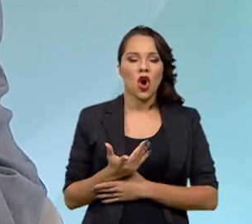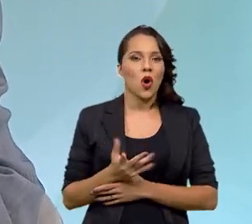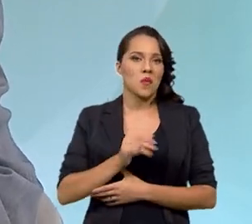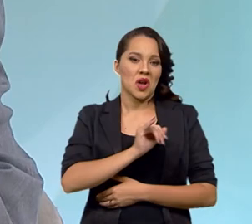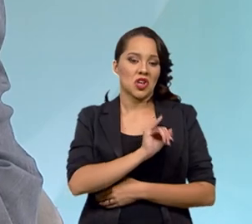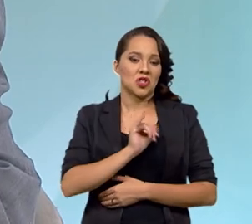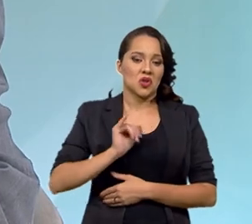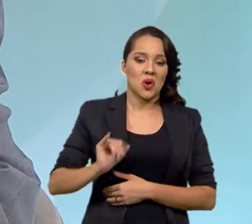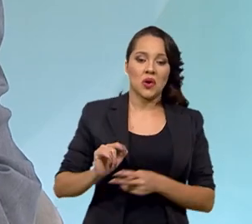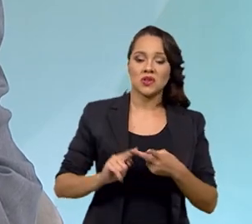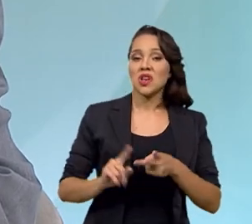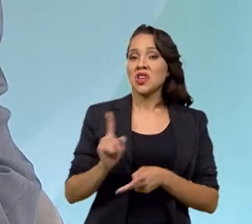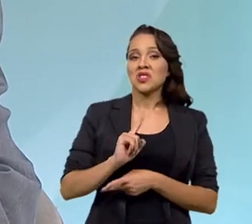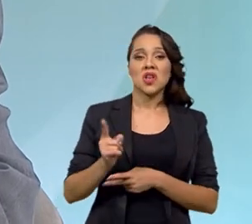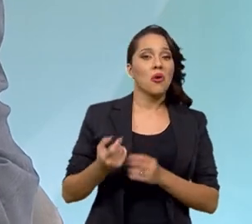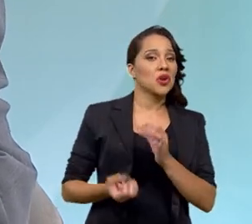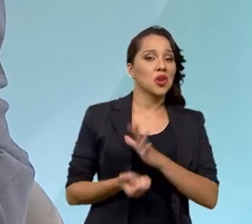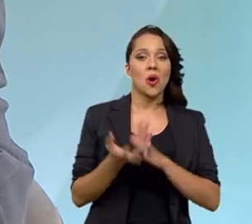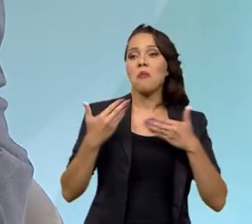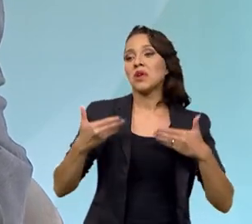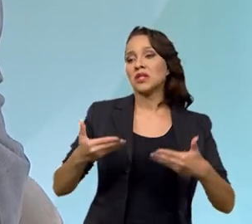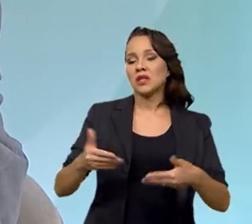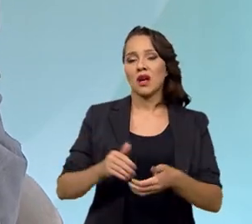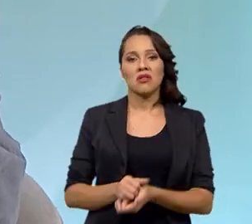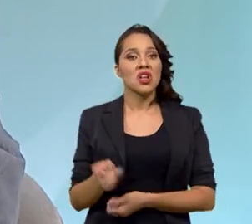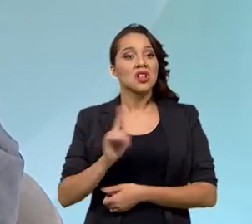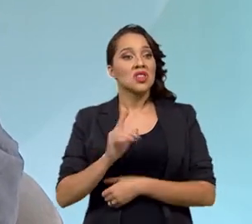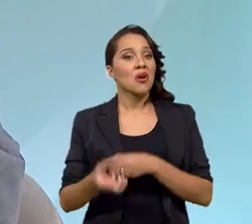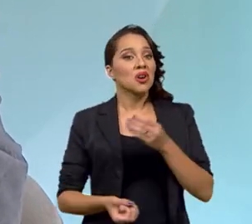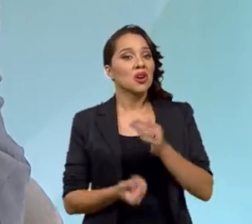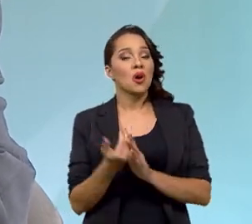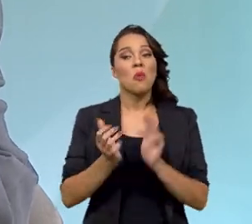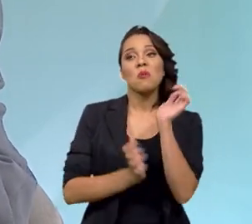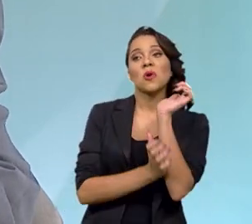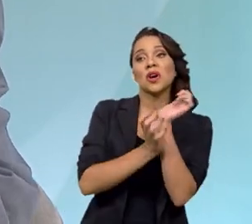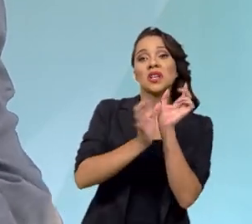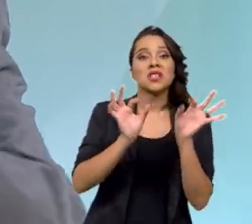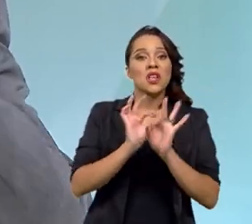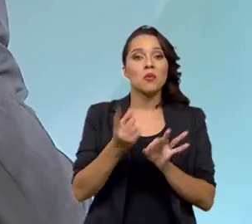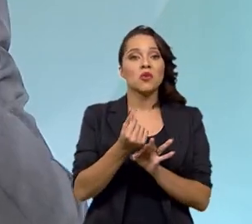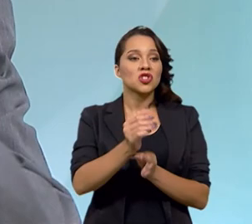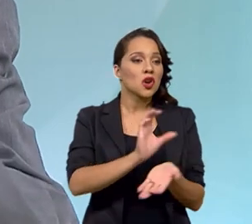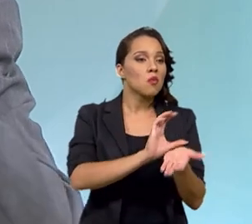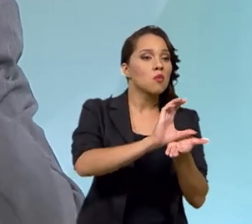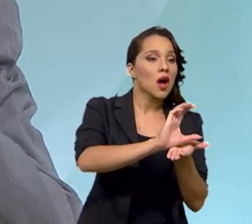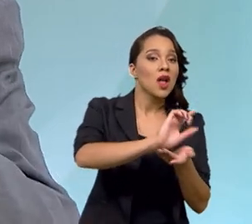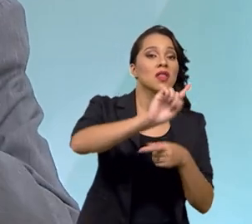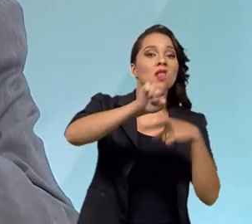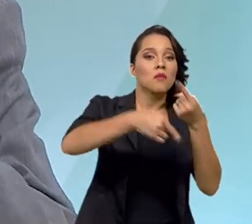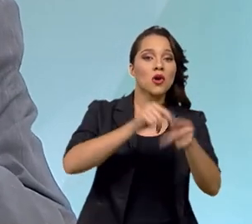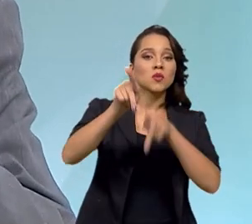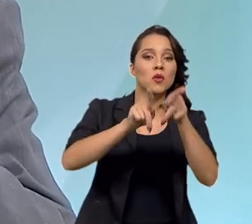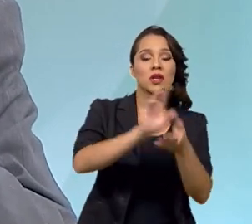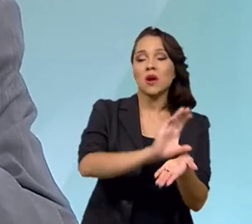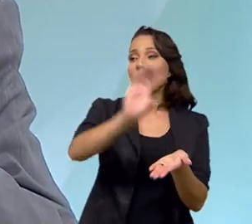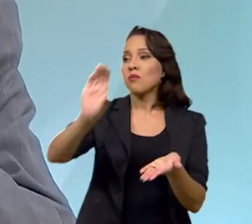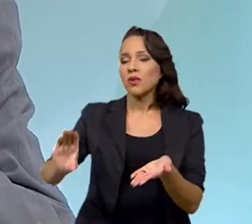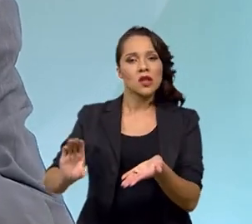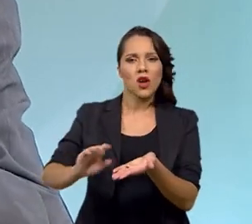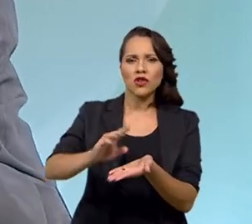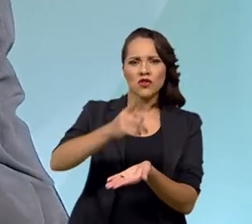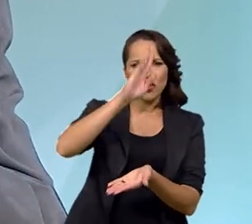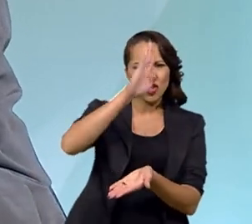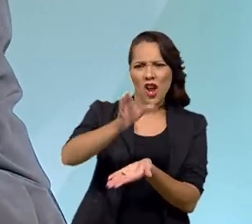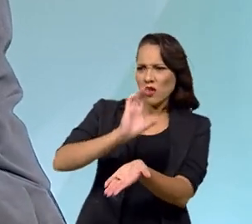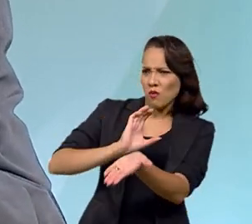instituição um ministério mas não criamos nenhuma burocracia para passar o dinheiro nós passamos dinheiro direto para a população